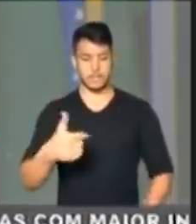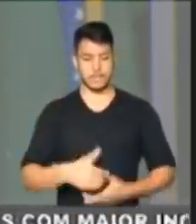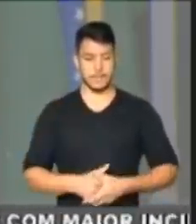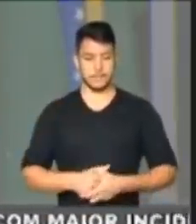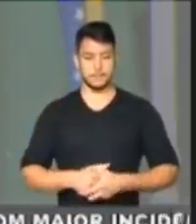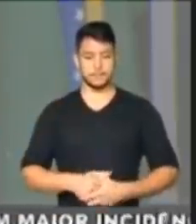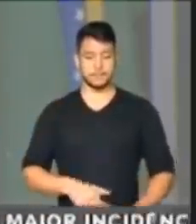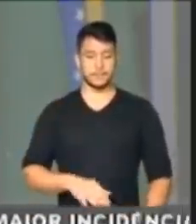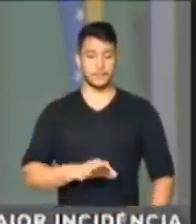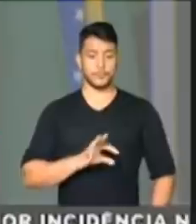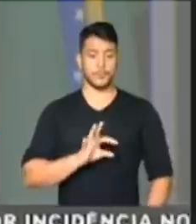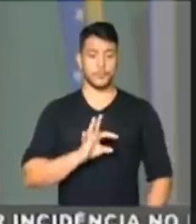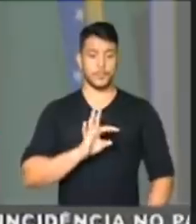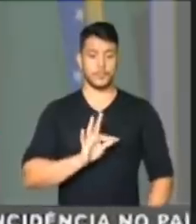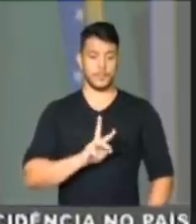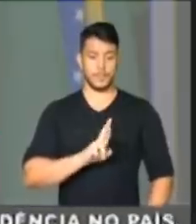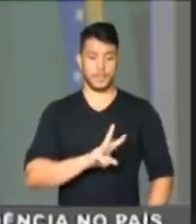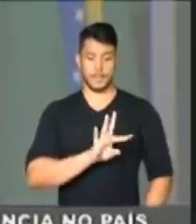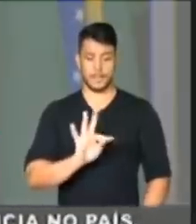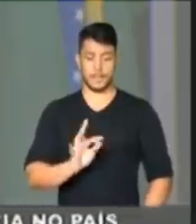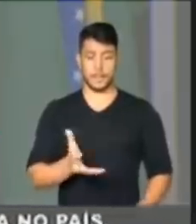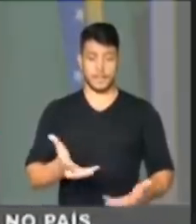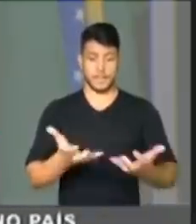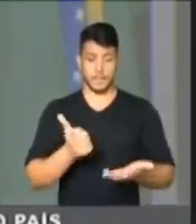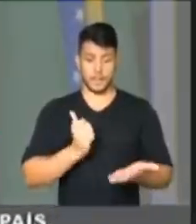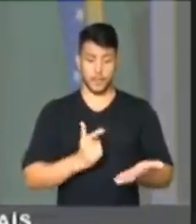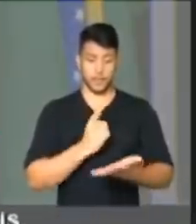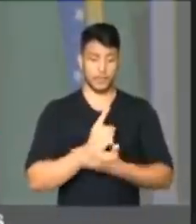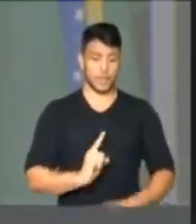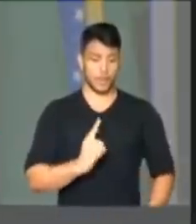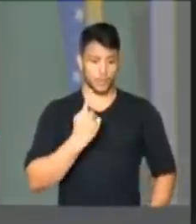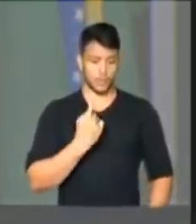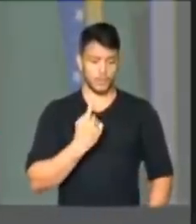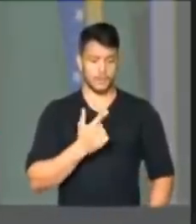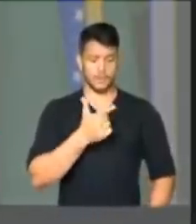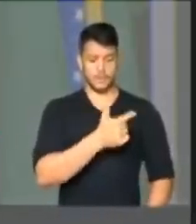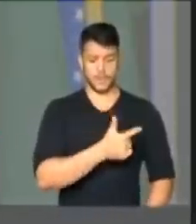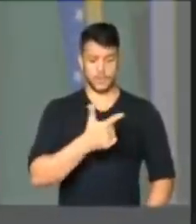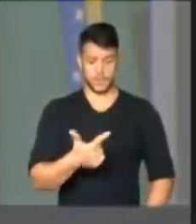O TRT quer comprar uma dessas torres, metade disso,